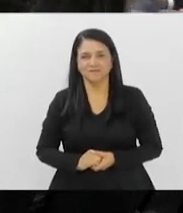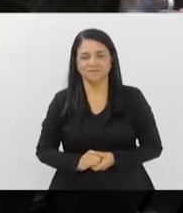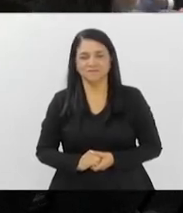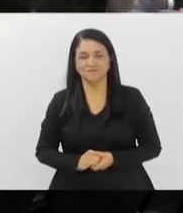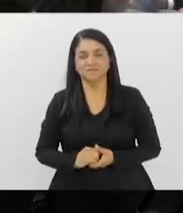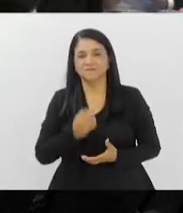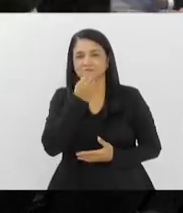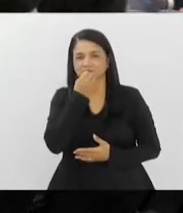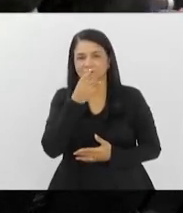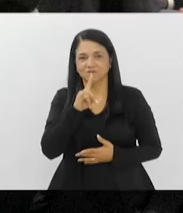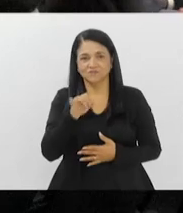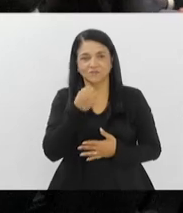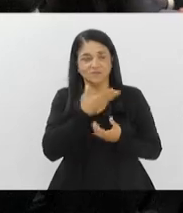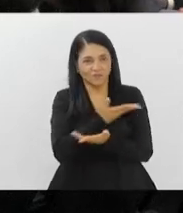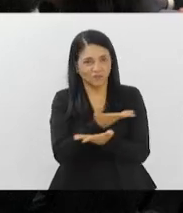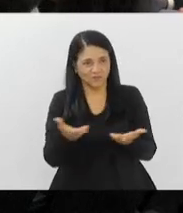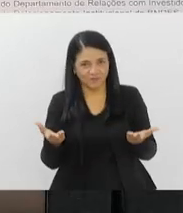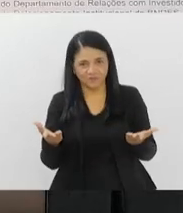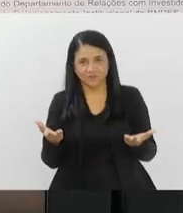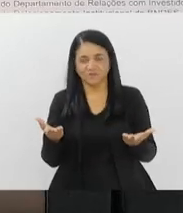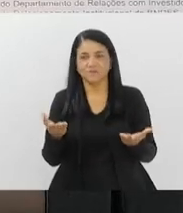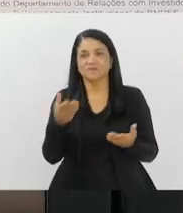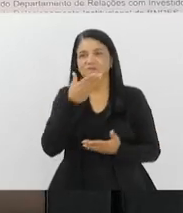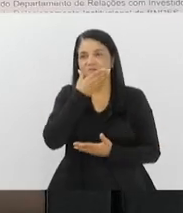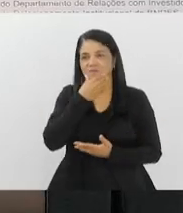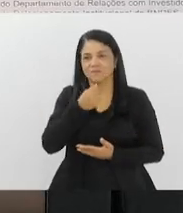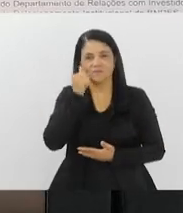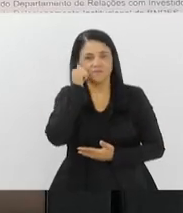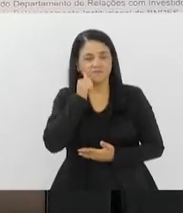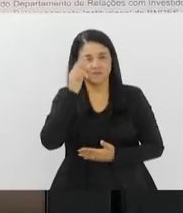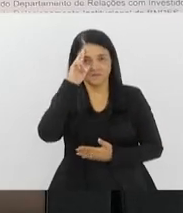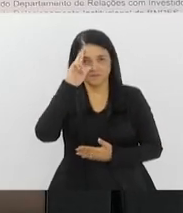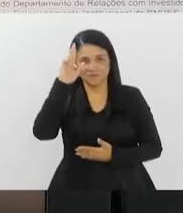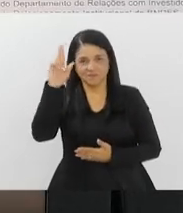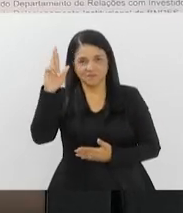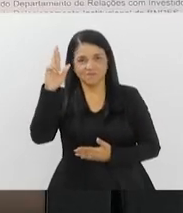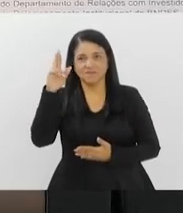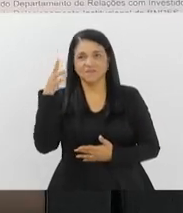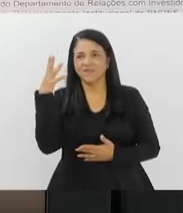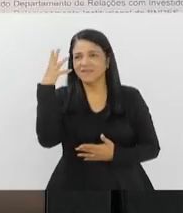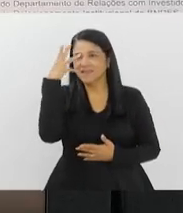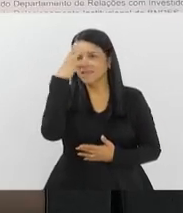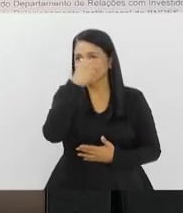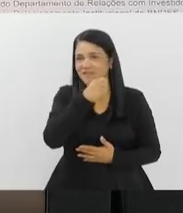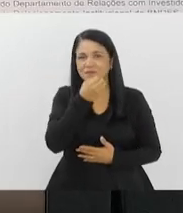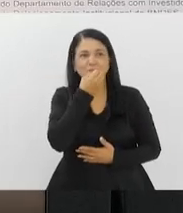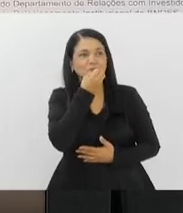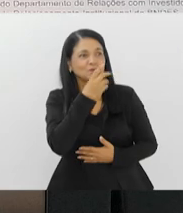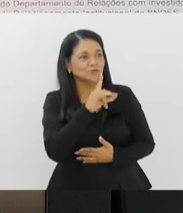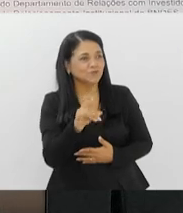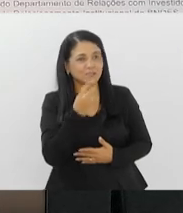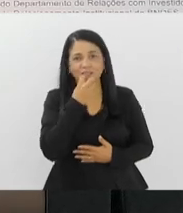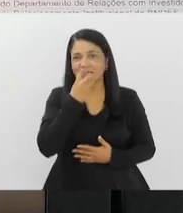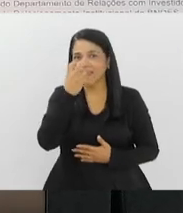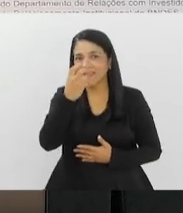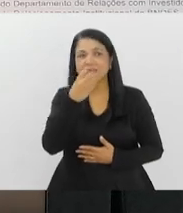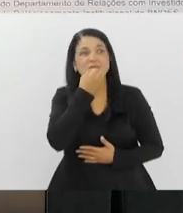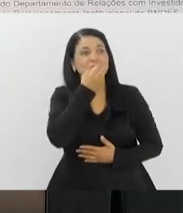Bom dia a todos e todas, senhoras e senhores. Ah, que lindo, alguém gritou bom dia aí. Bom dia,